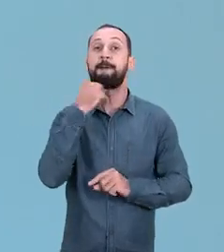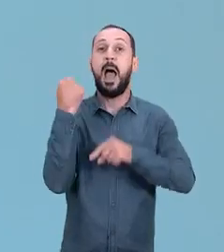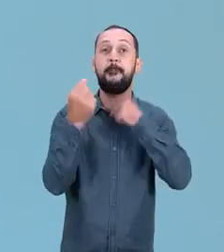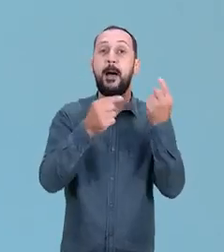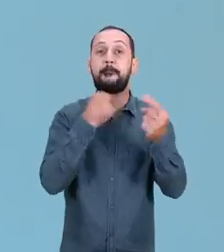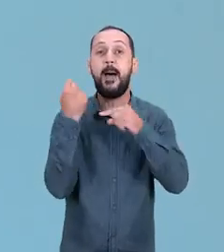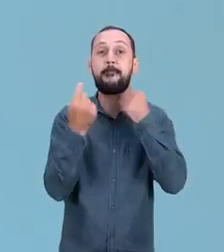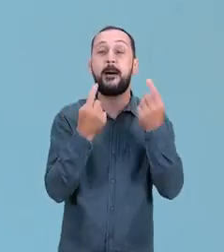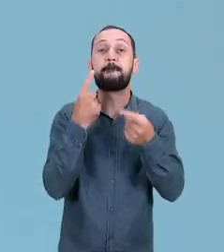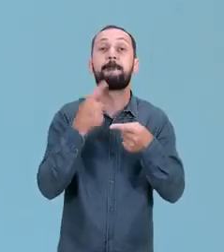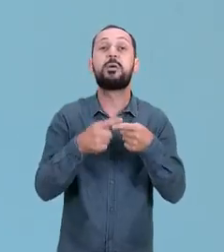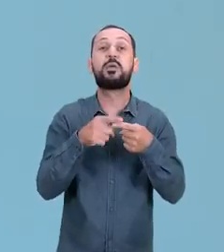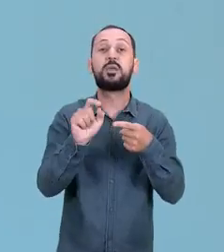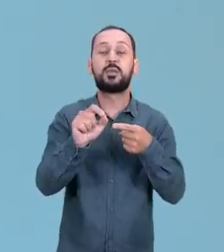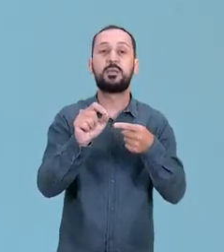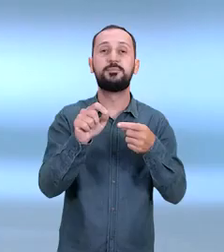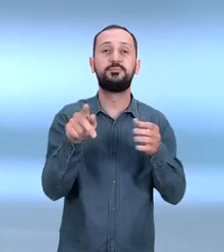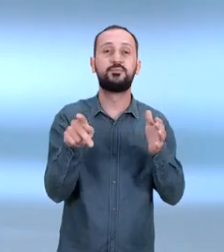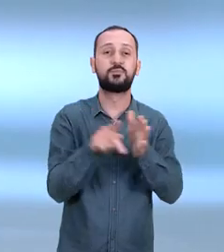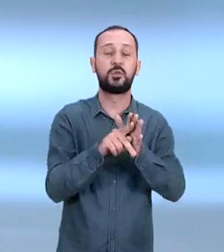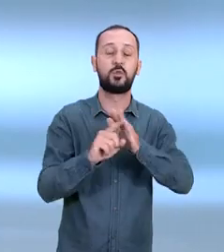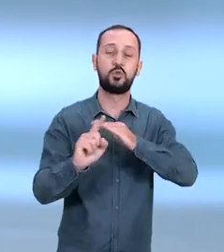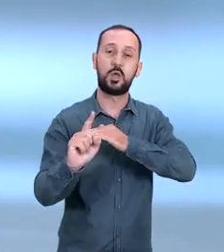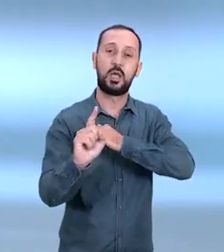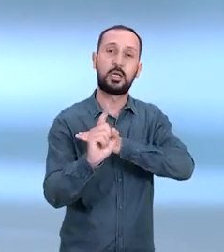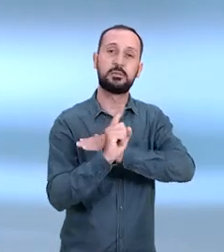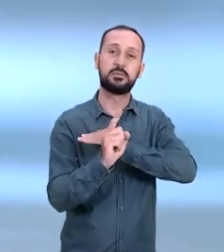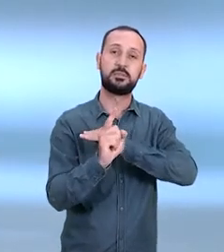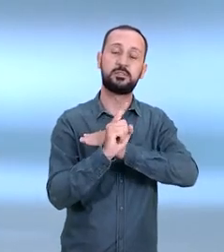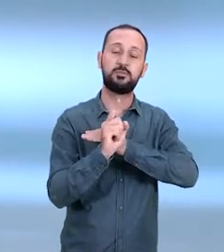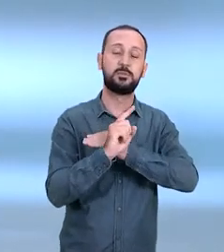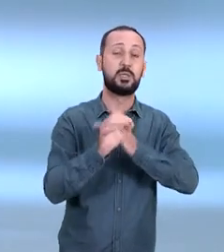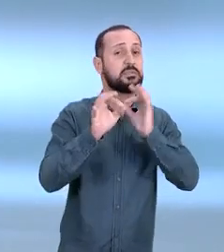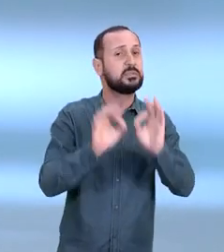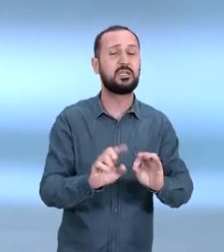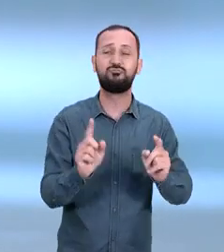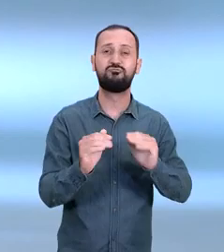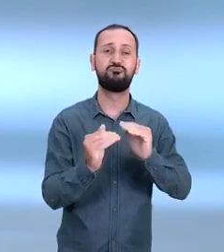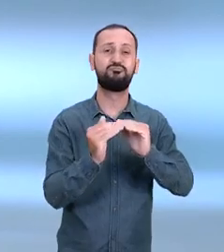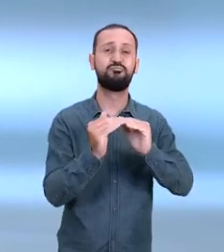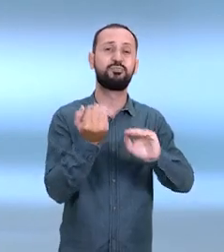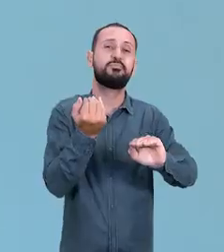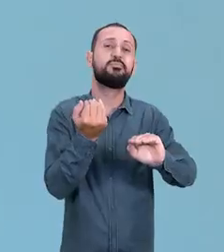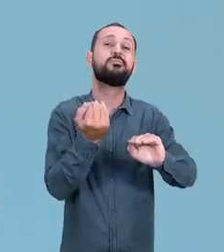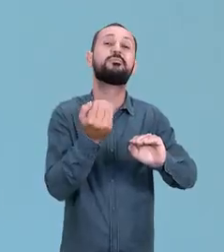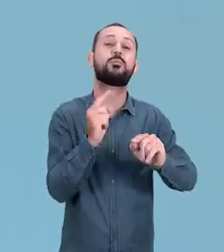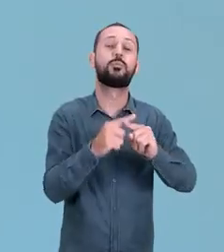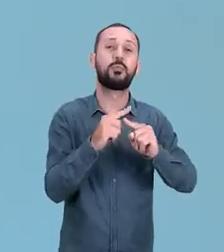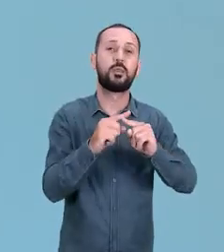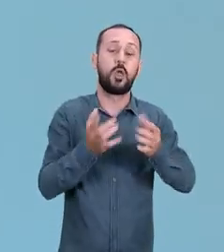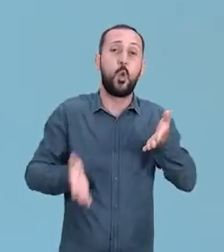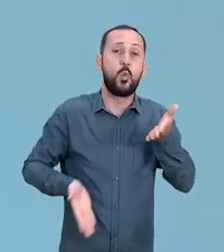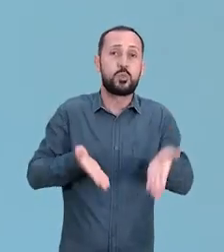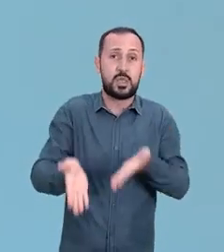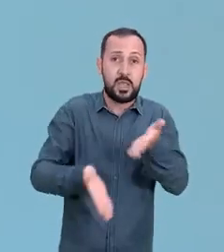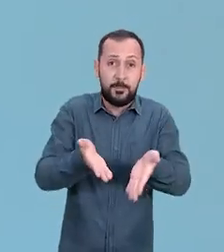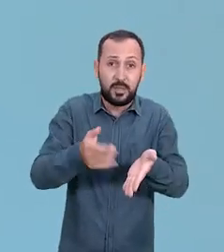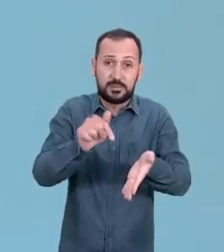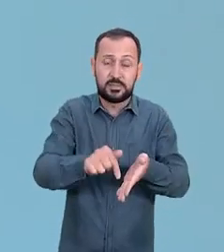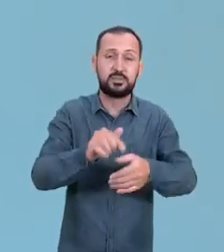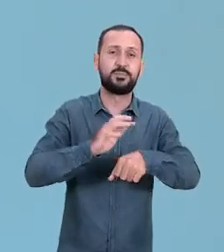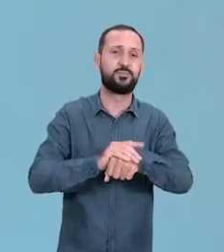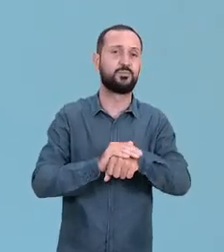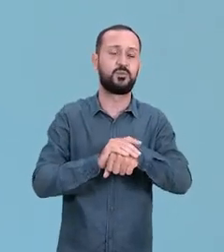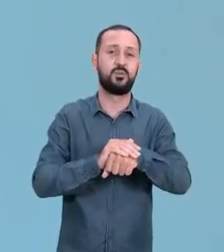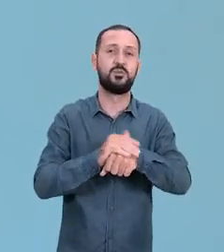óbitos, é porque o nosso sistema de assistência ele não está sendo adequado. Por quê? Porque o tratamento desse tipo de